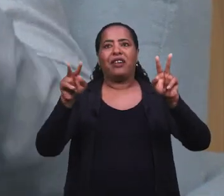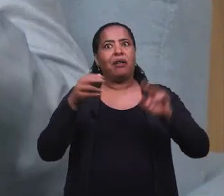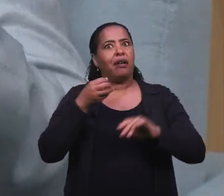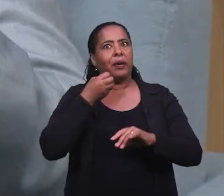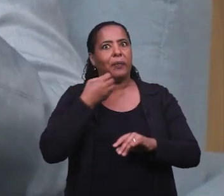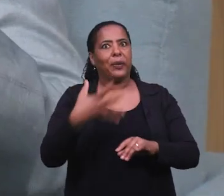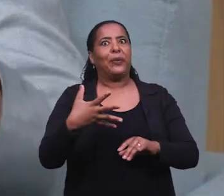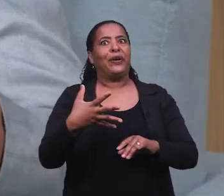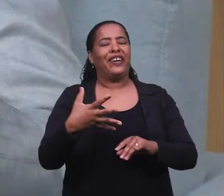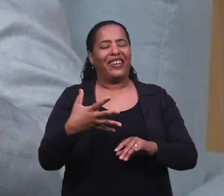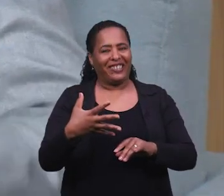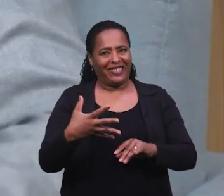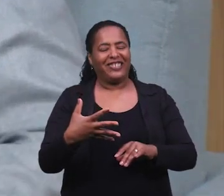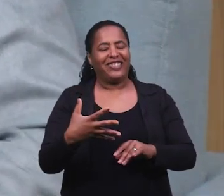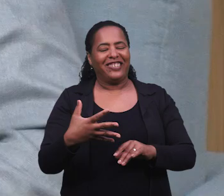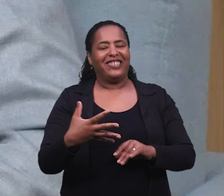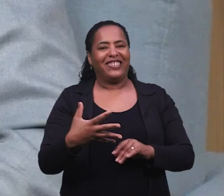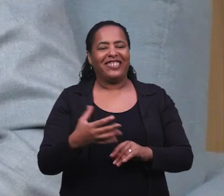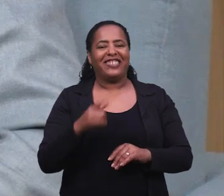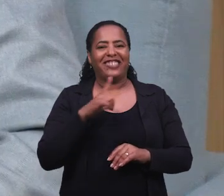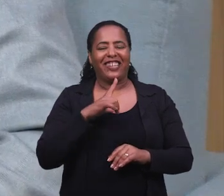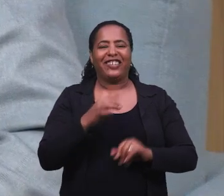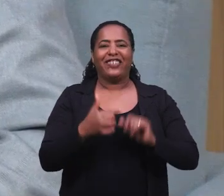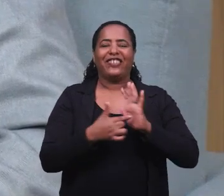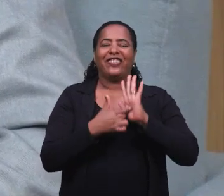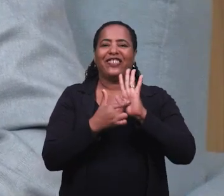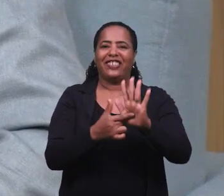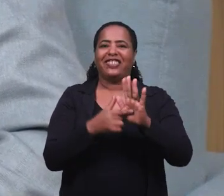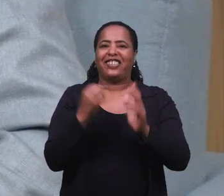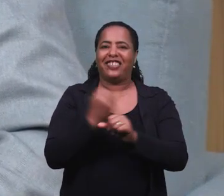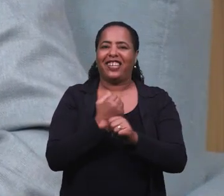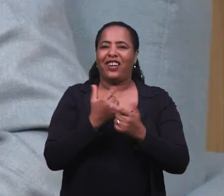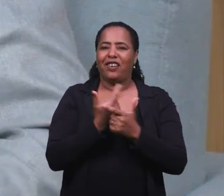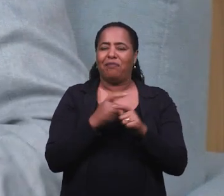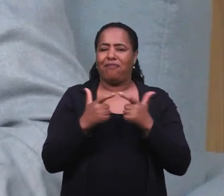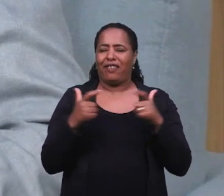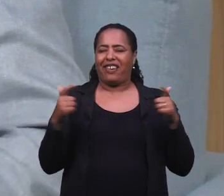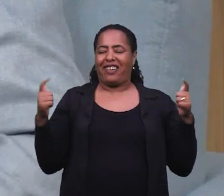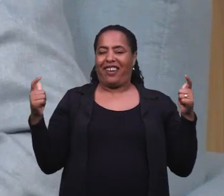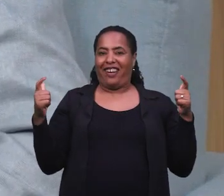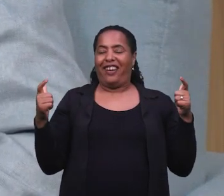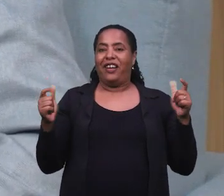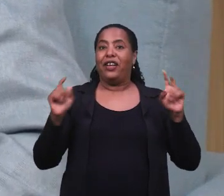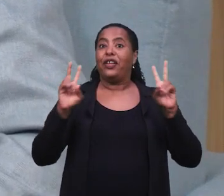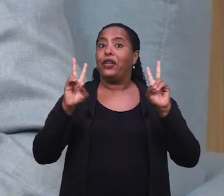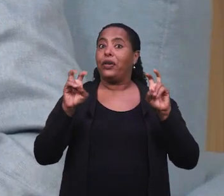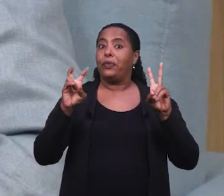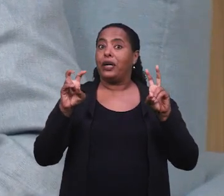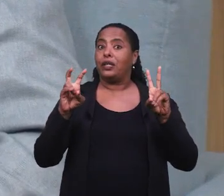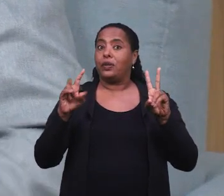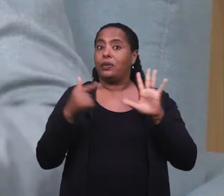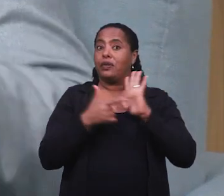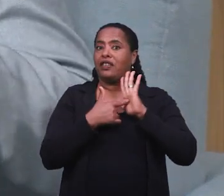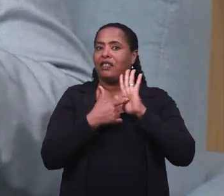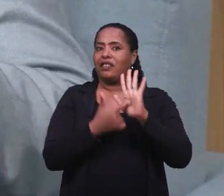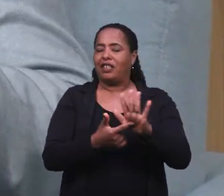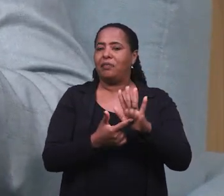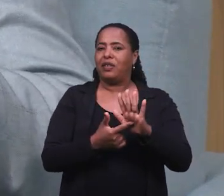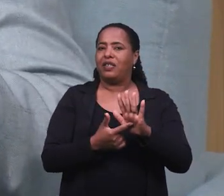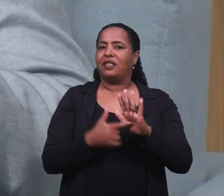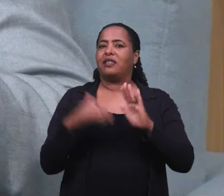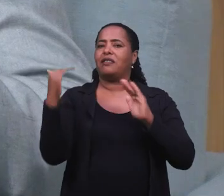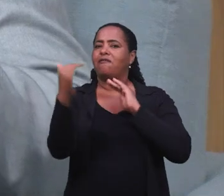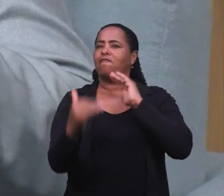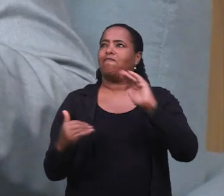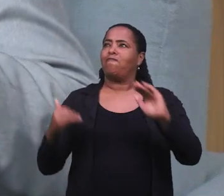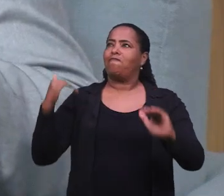ter mais visibilidade. E isso é muito bom, porque isso tem mostrado que a obra está crescendo e que os assuntos que